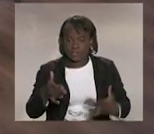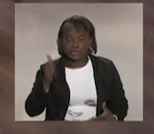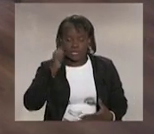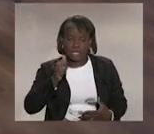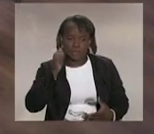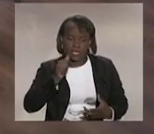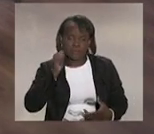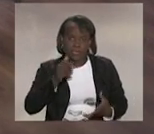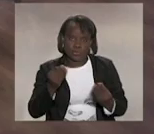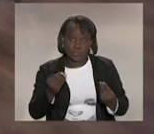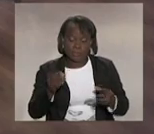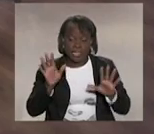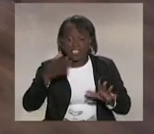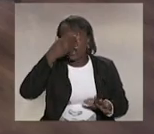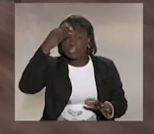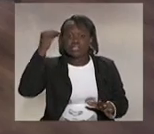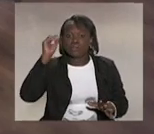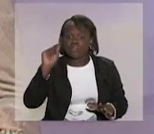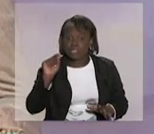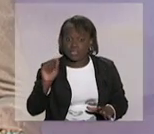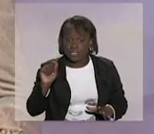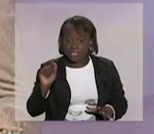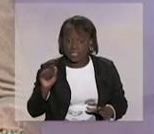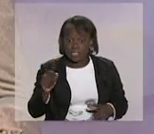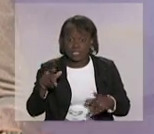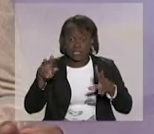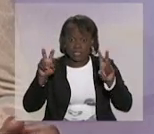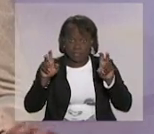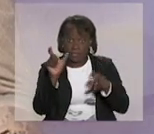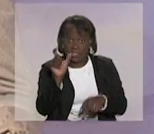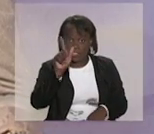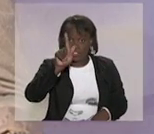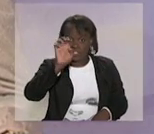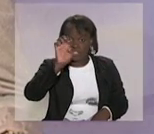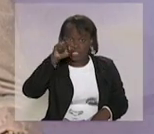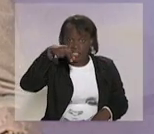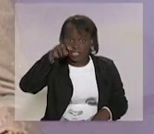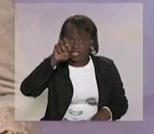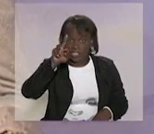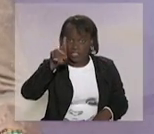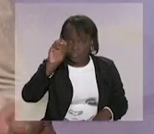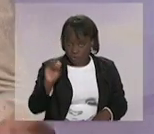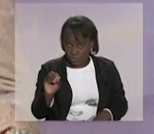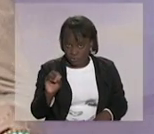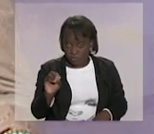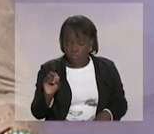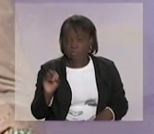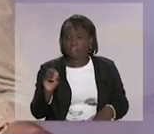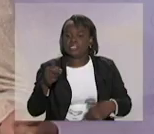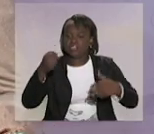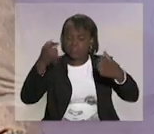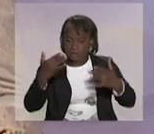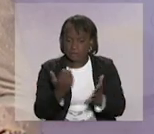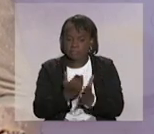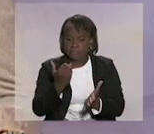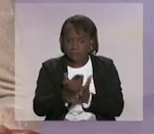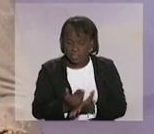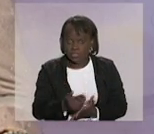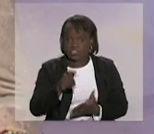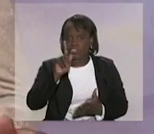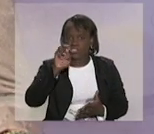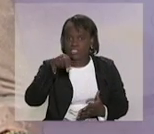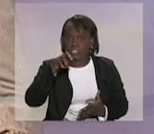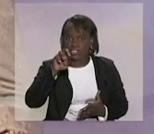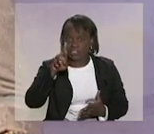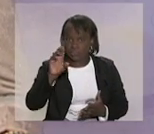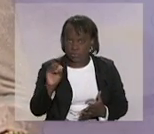falamos muito de mulher, mulher, mulher, e esquecemos do termo gênero, né? E frisamos e confirmamos o